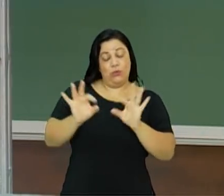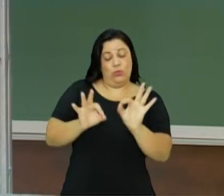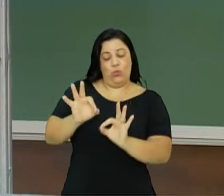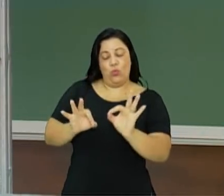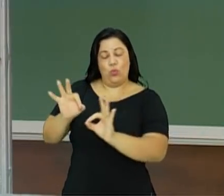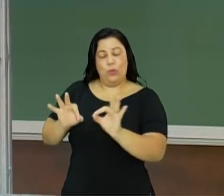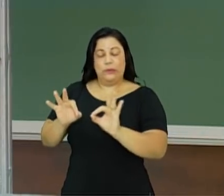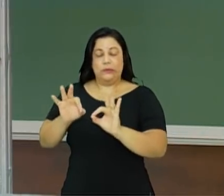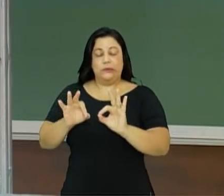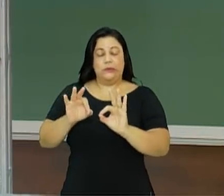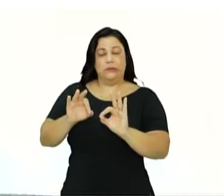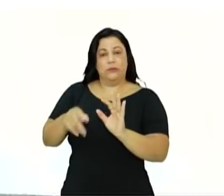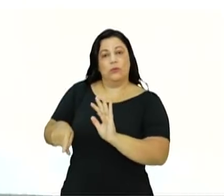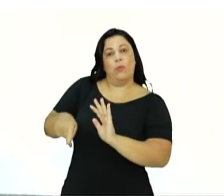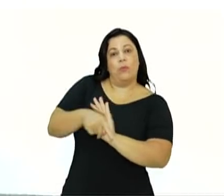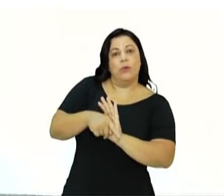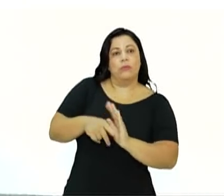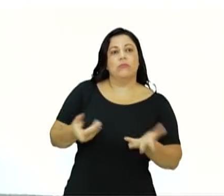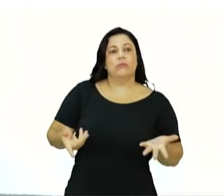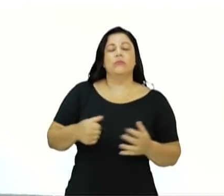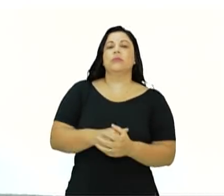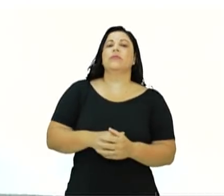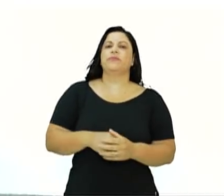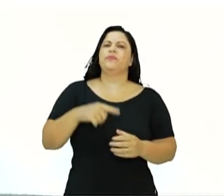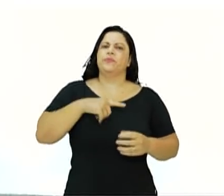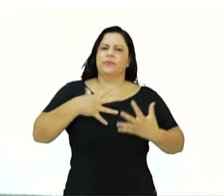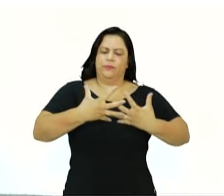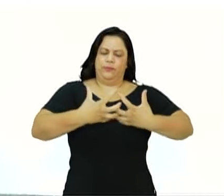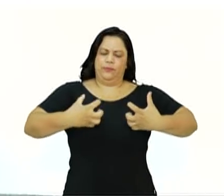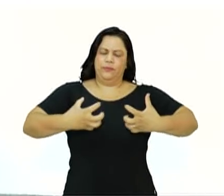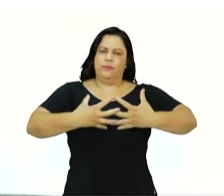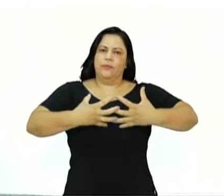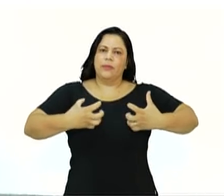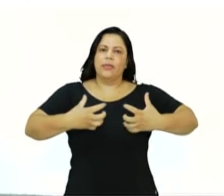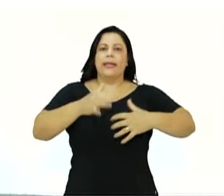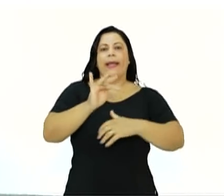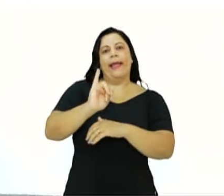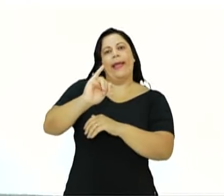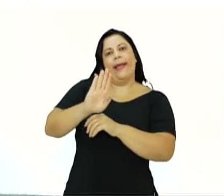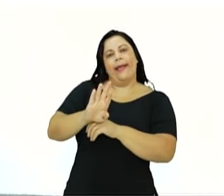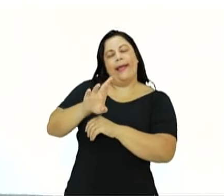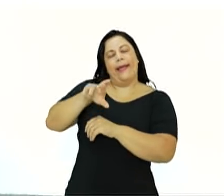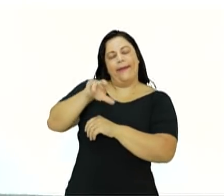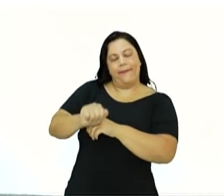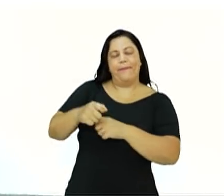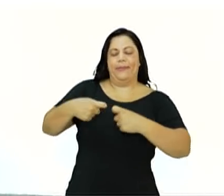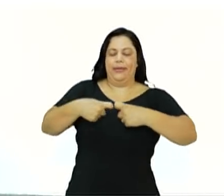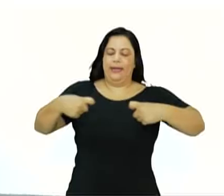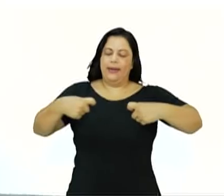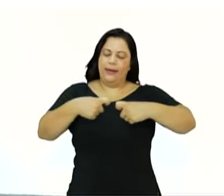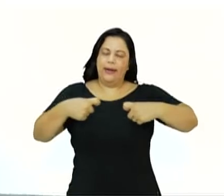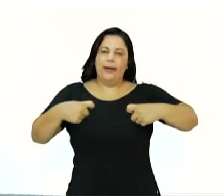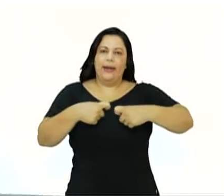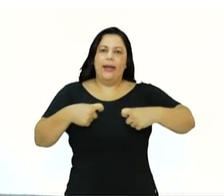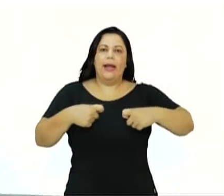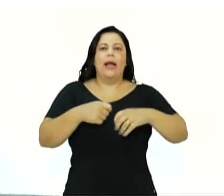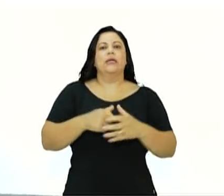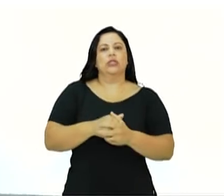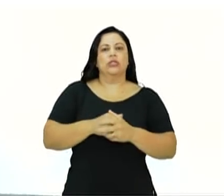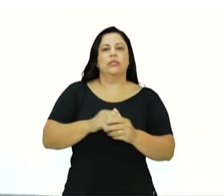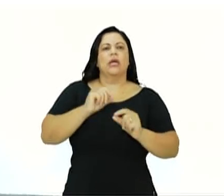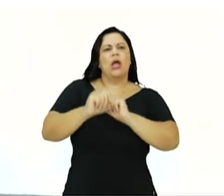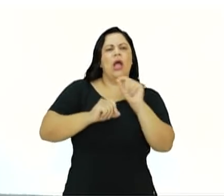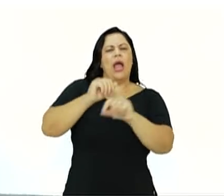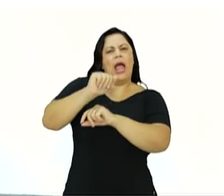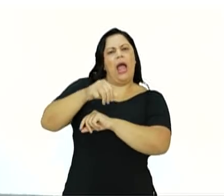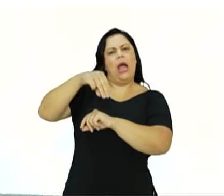organização específica, né? Ela é formada por fibras, né? Como a gente já falou, colágenas e elásticas, né? mergulhados numa parte amorfa.